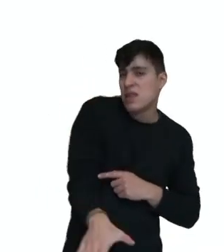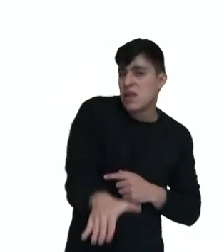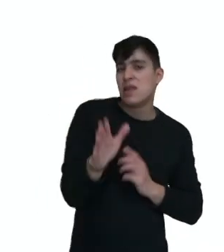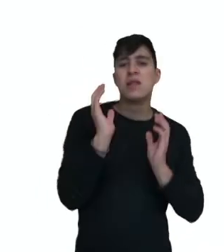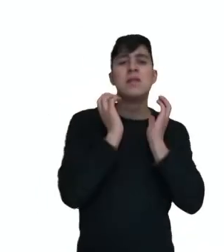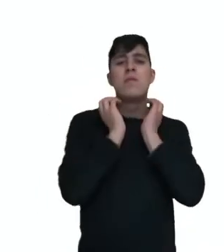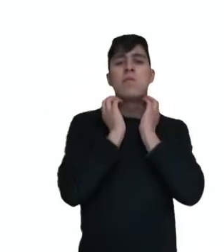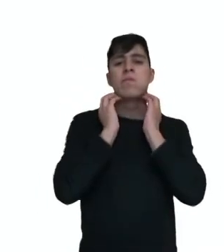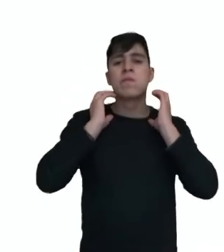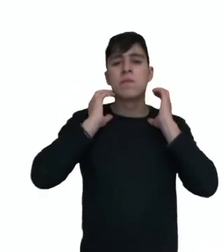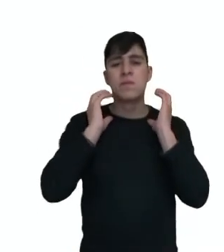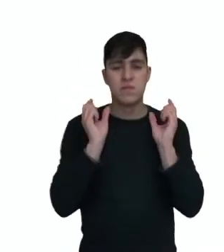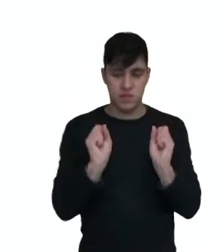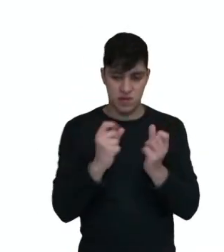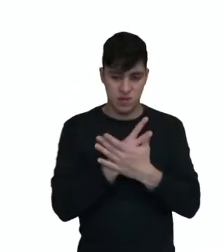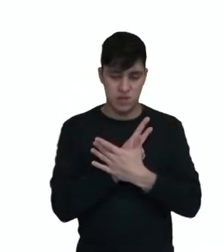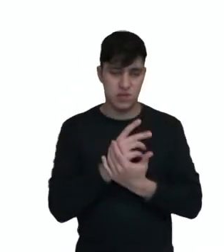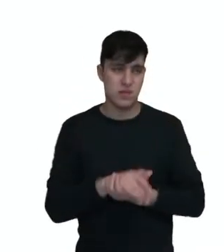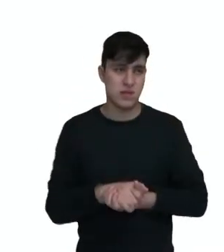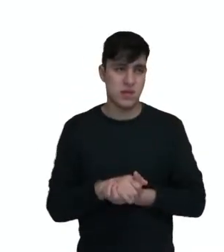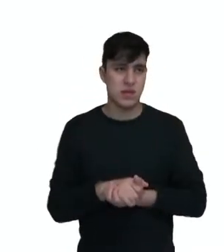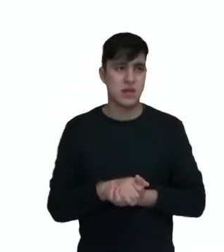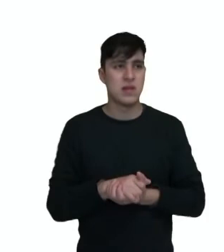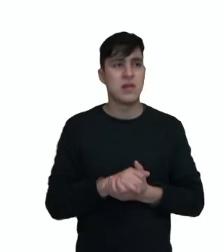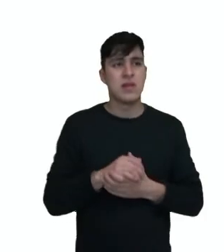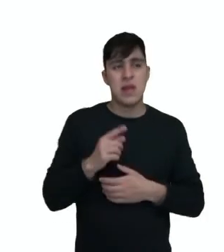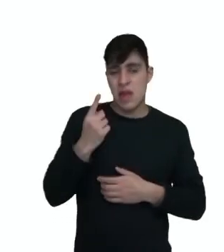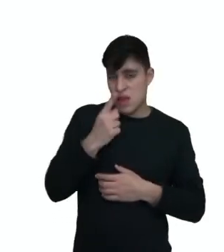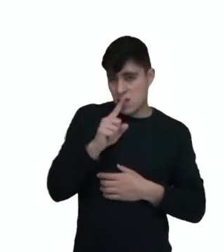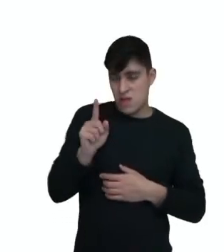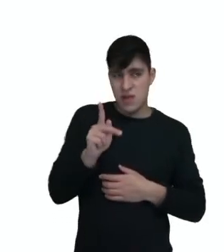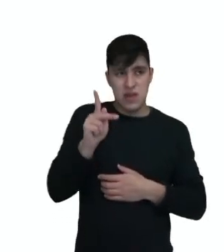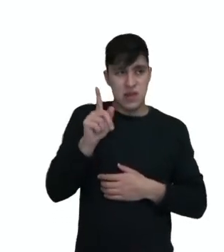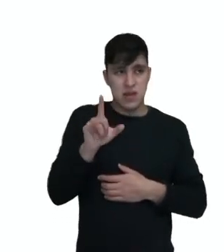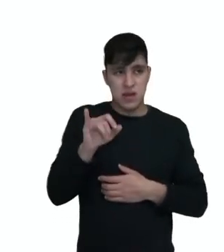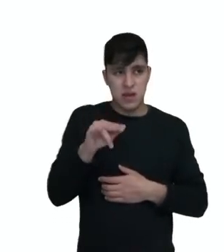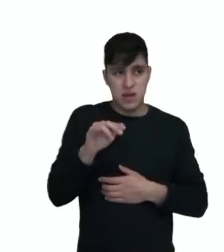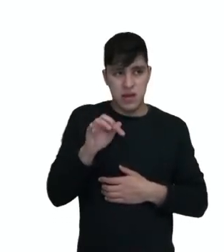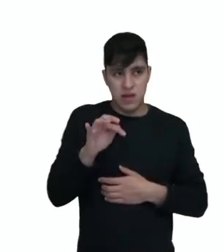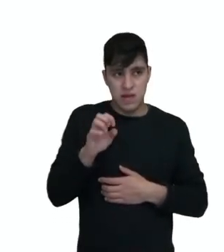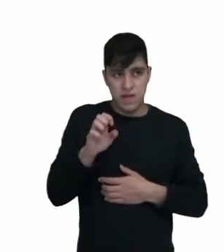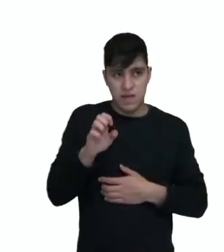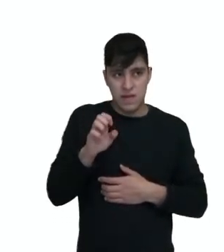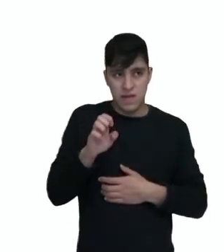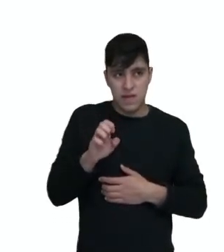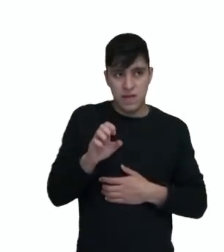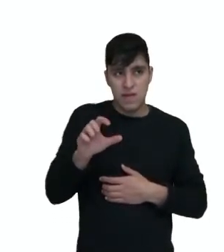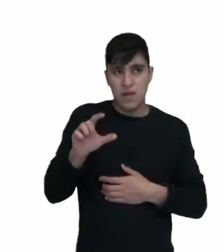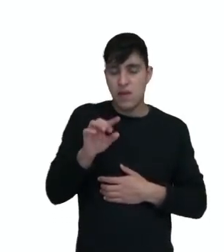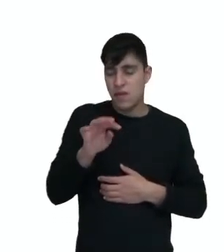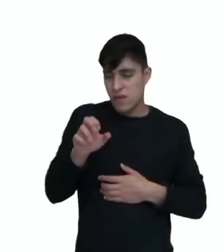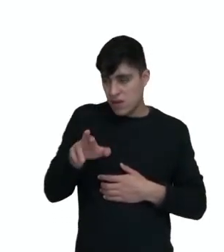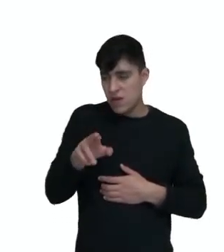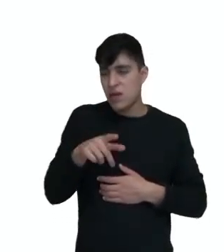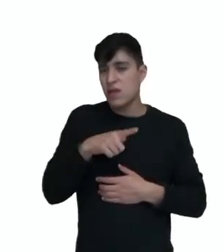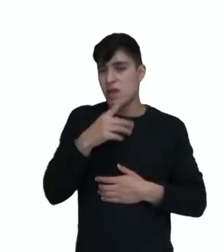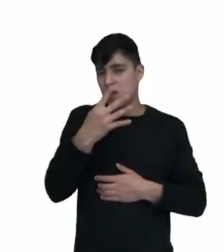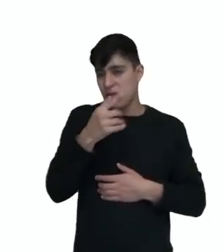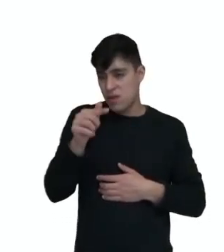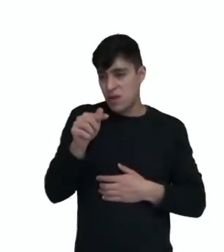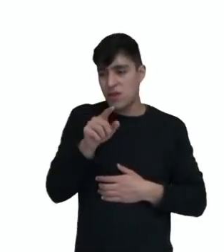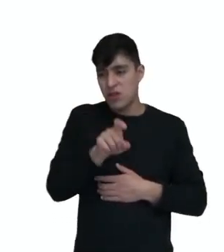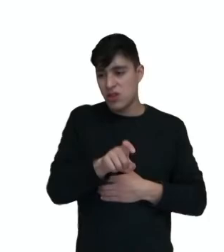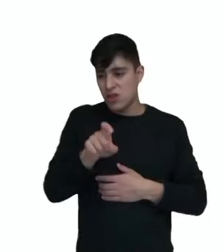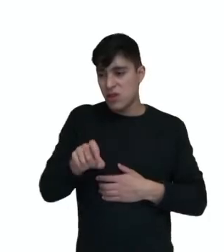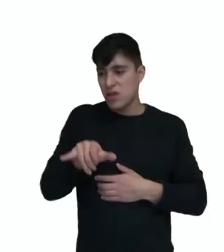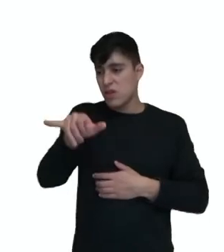pescoço alado. A síndrome de Klinefelter, então é 47 cromossomos, olha, quem que é mais? X, X, Y. Então